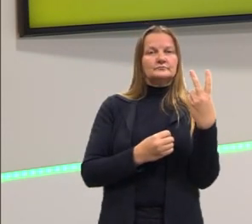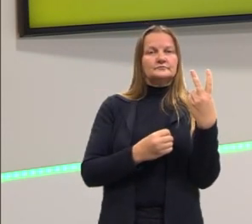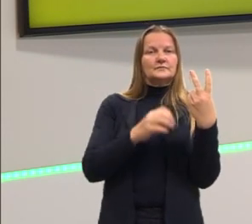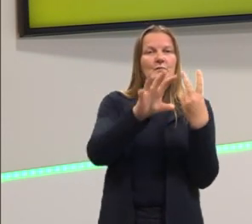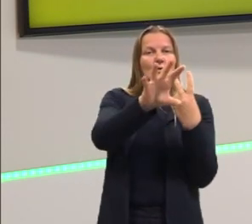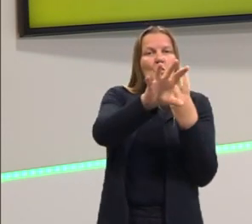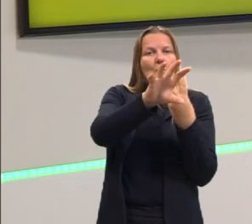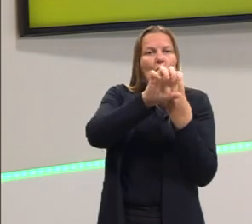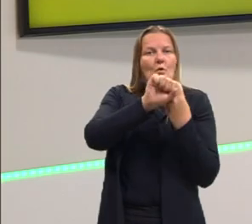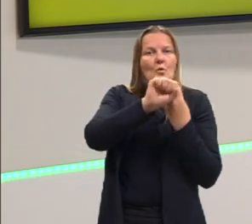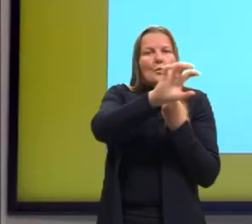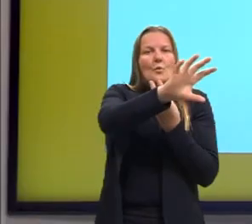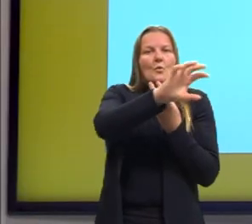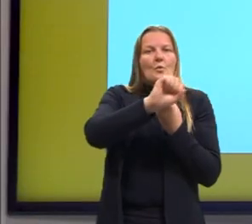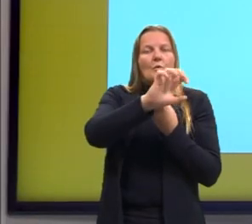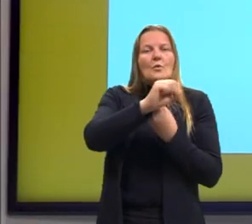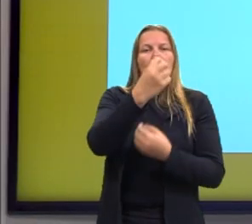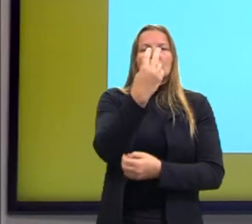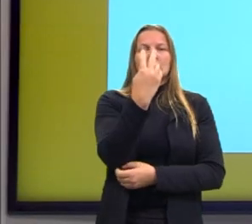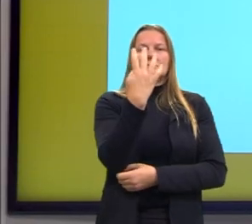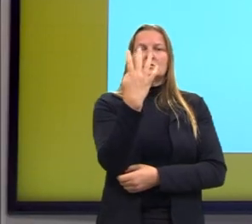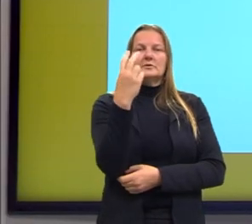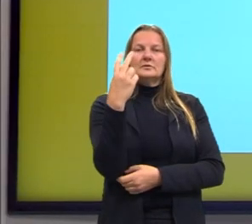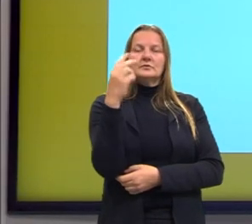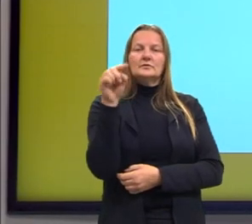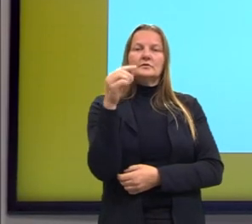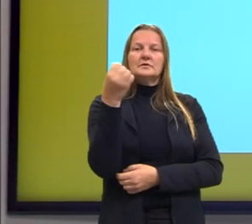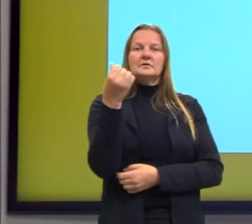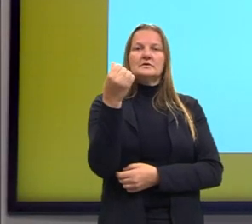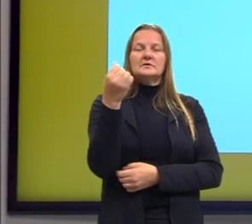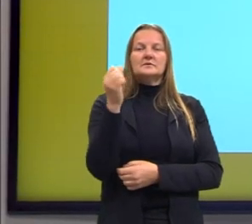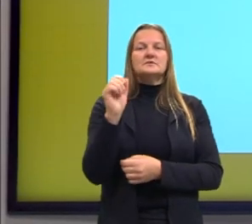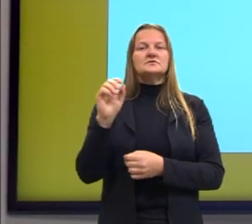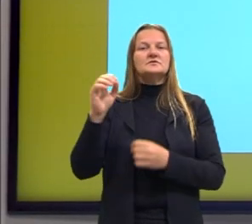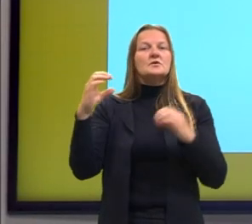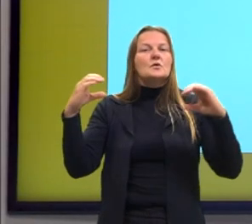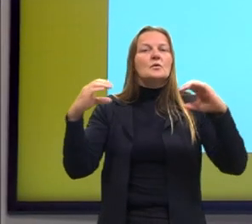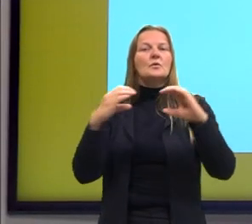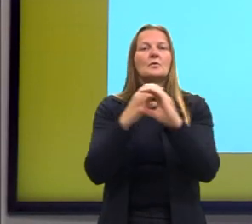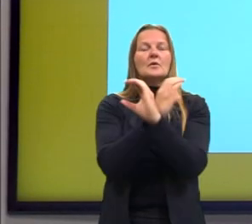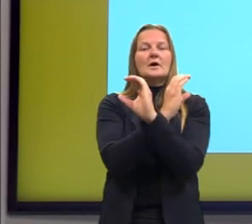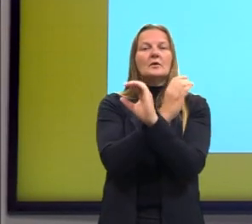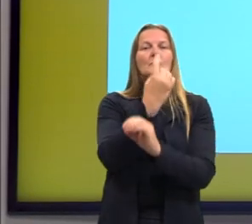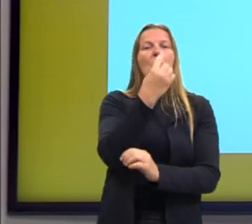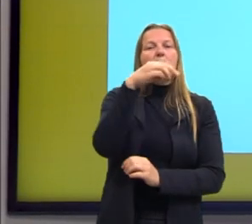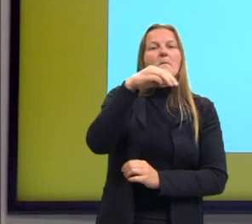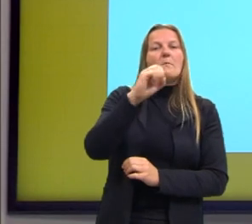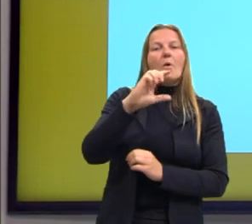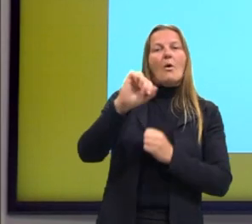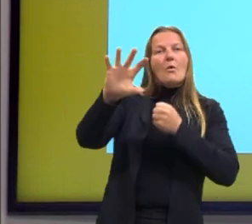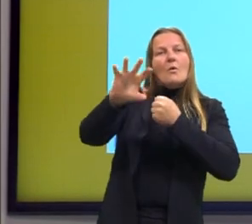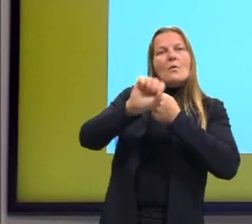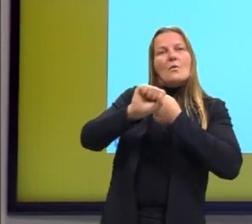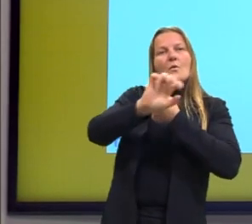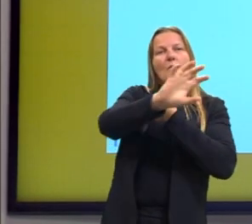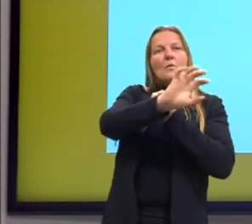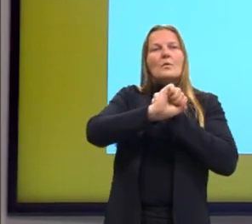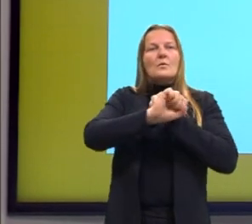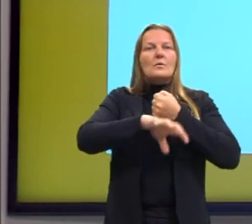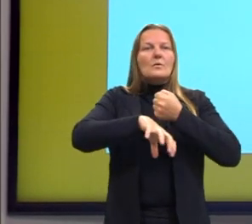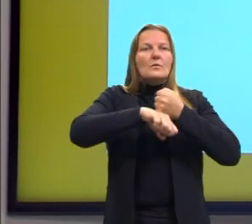absorvido 240 e 2,6 quilojoule isso por mal nenhum Mall bom